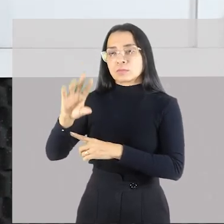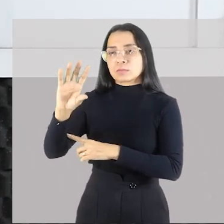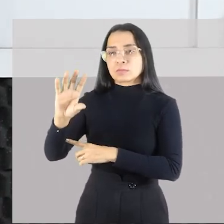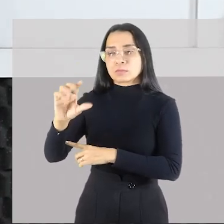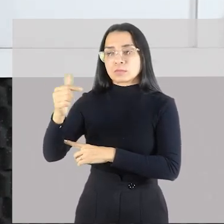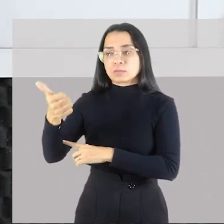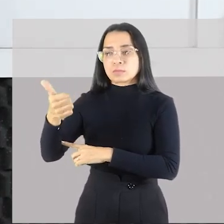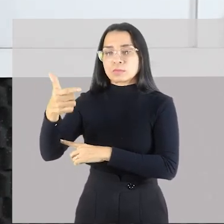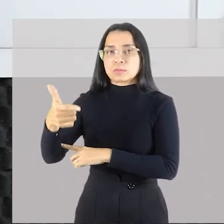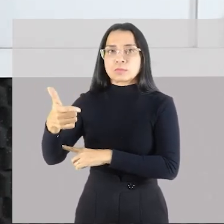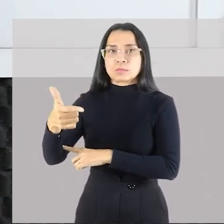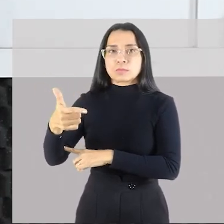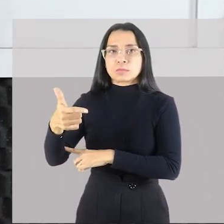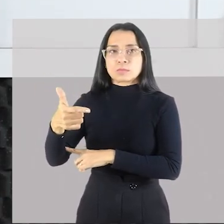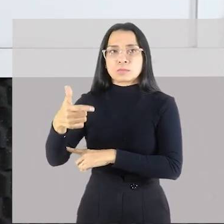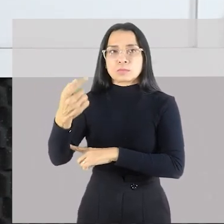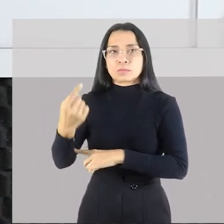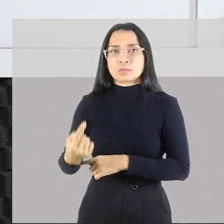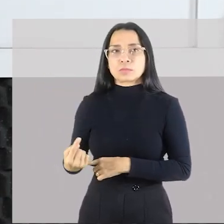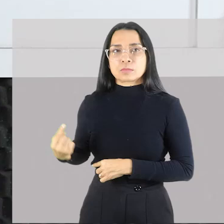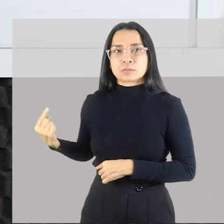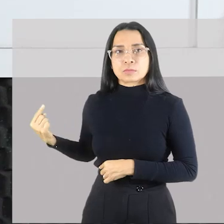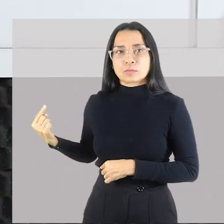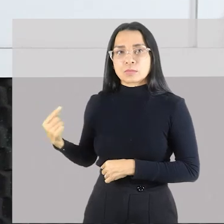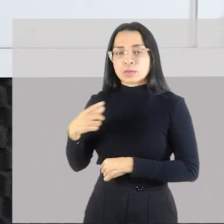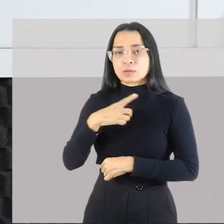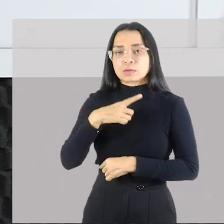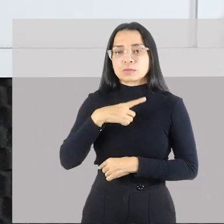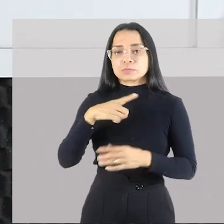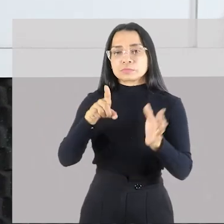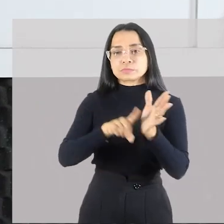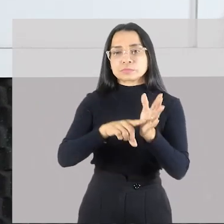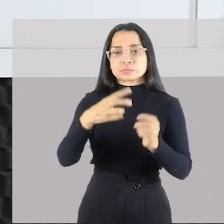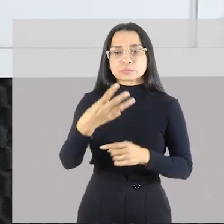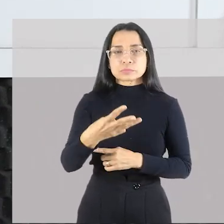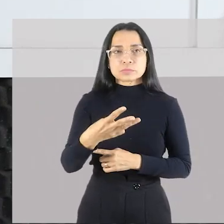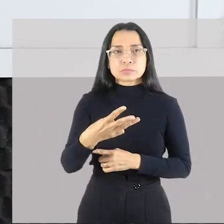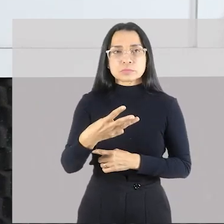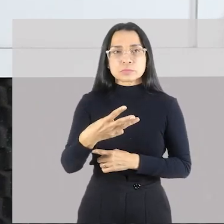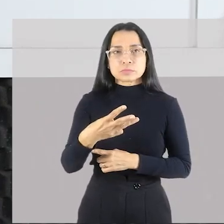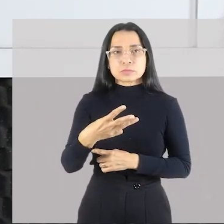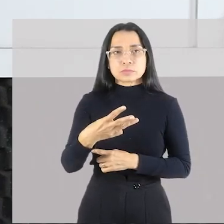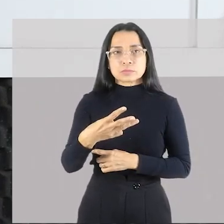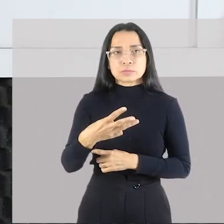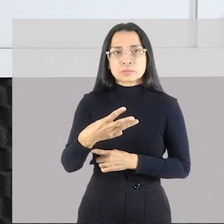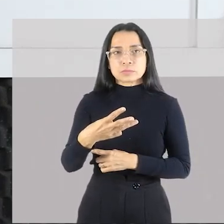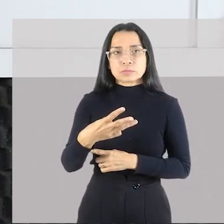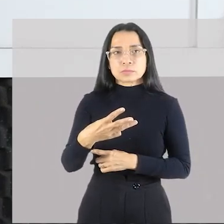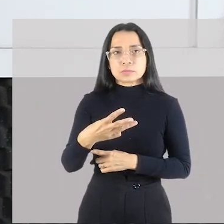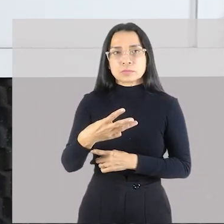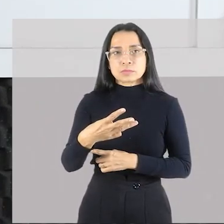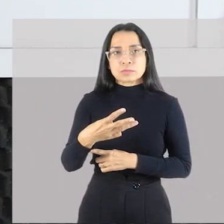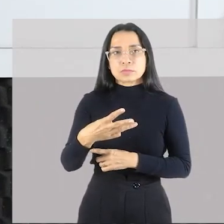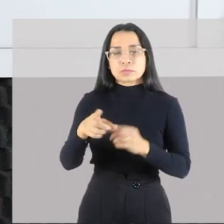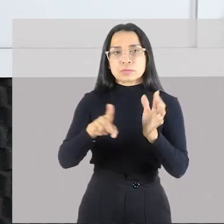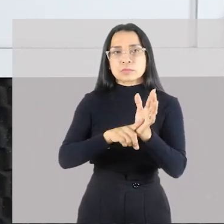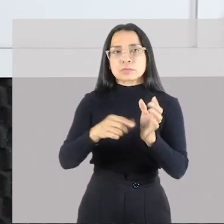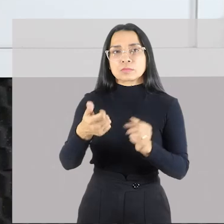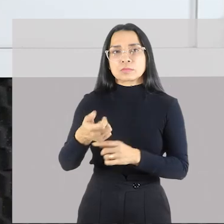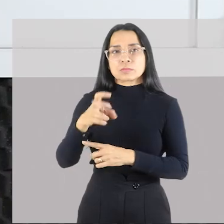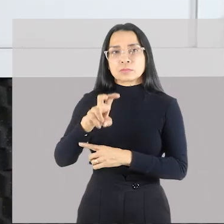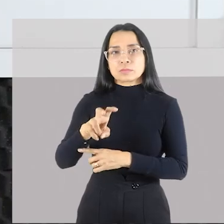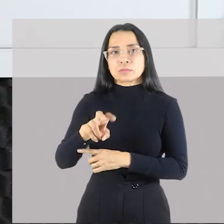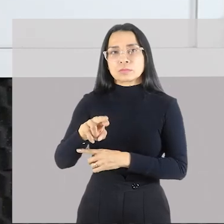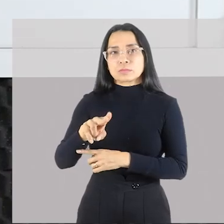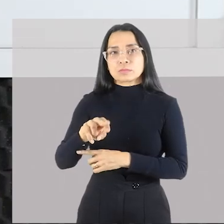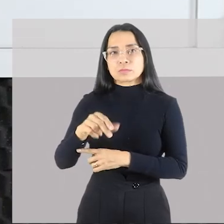igual a 12. Ó, nós temos menos 3, menos 15, igual a